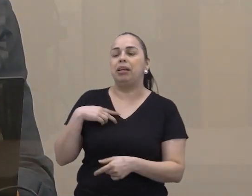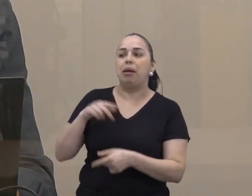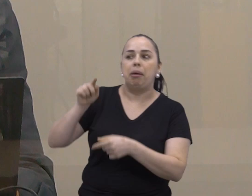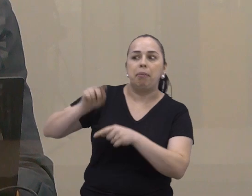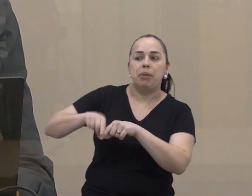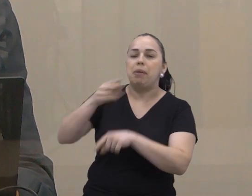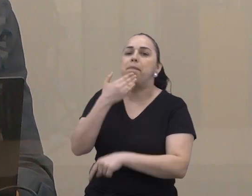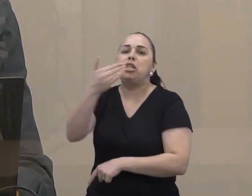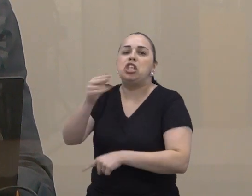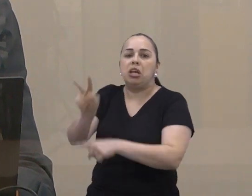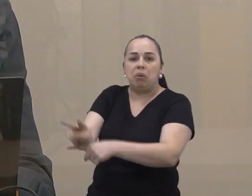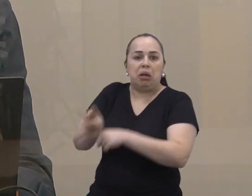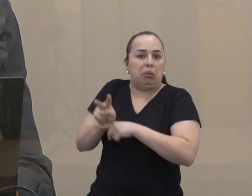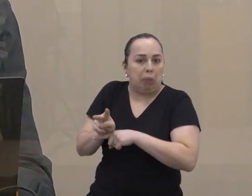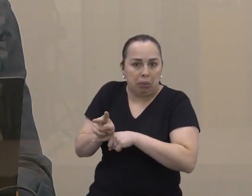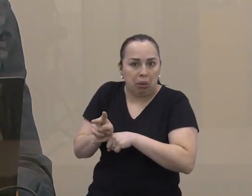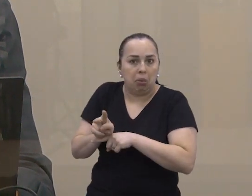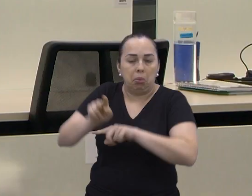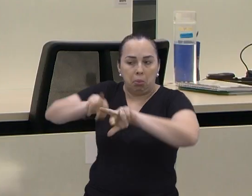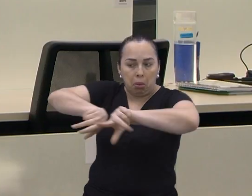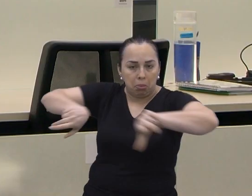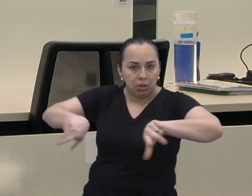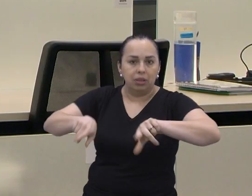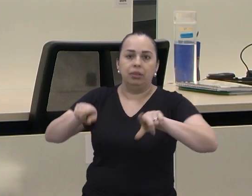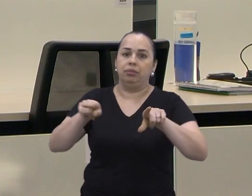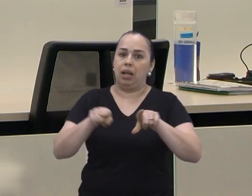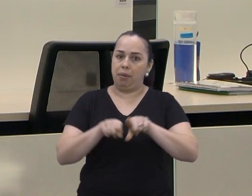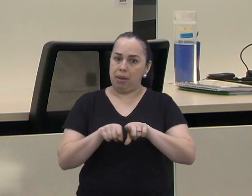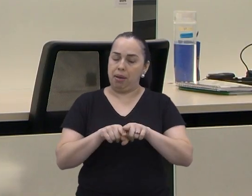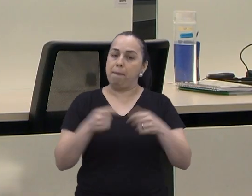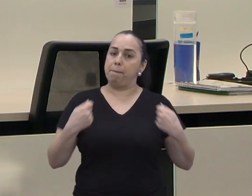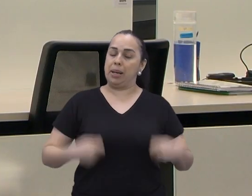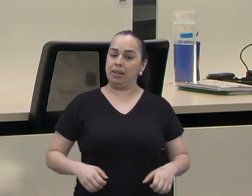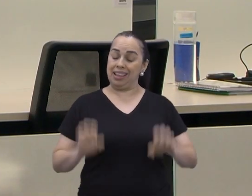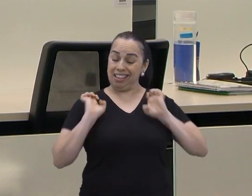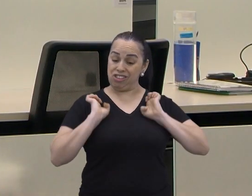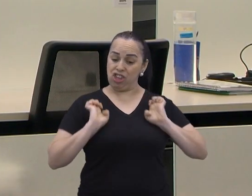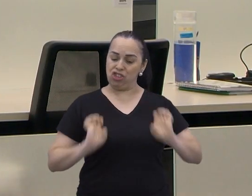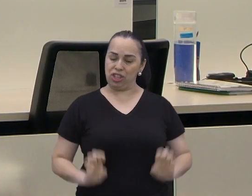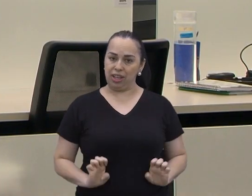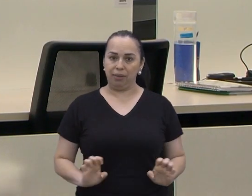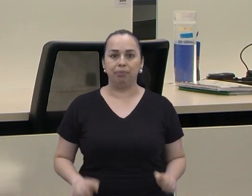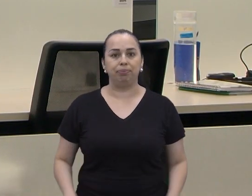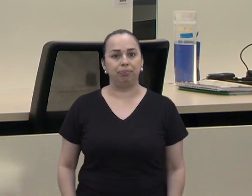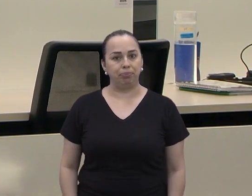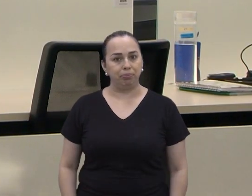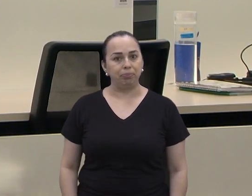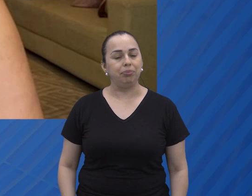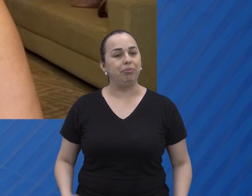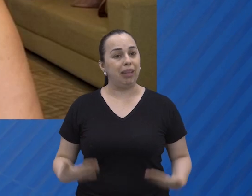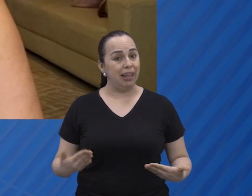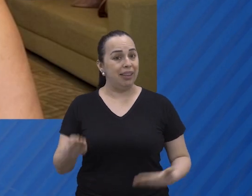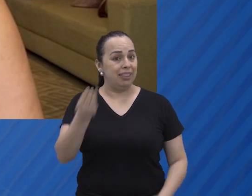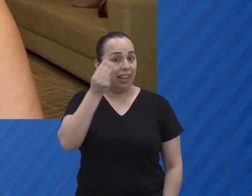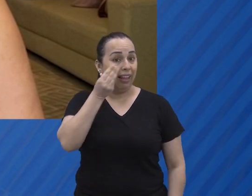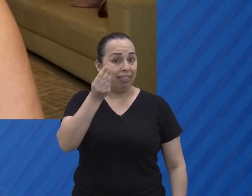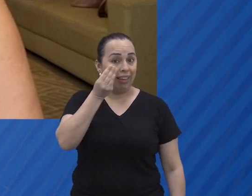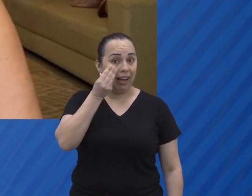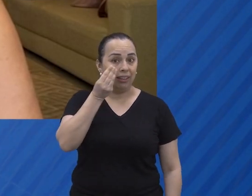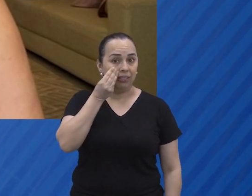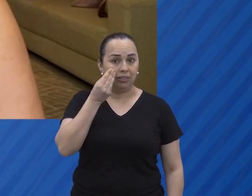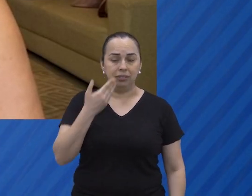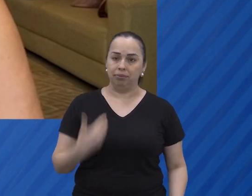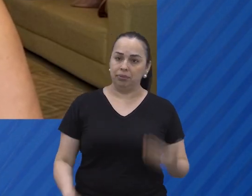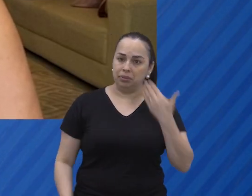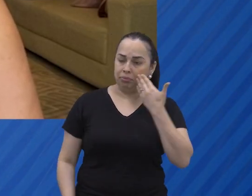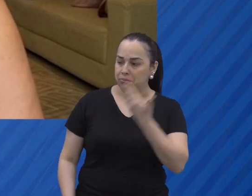mesmo pedir emprestados certos objetos. O mundo corporativo também pede uma etiqueta. A gente tentar